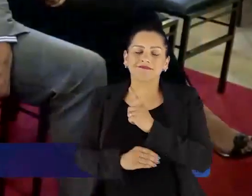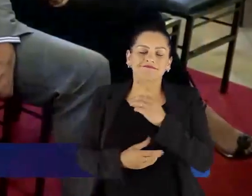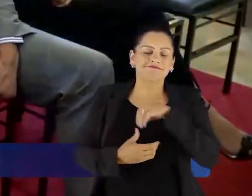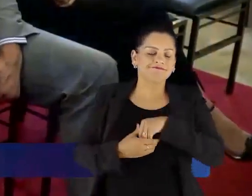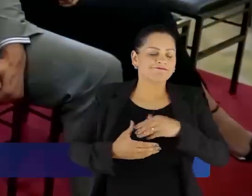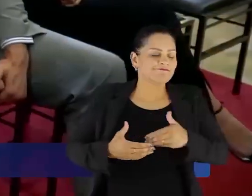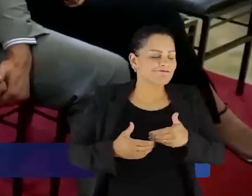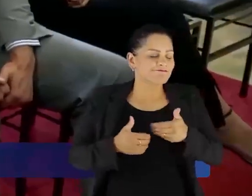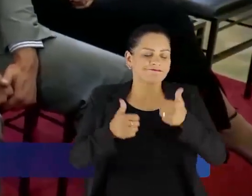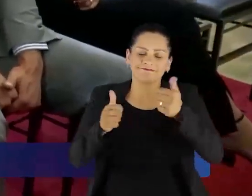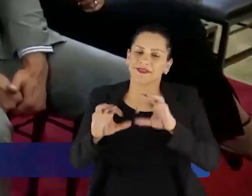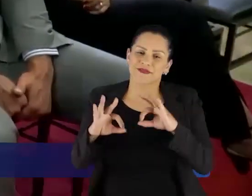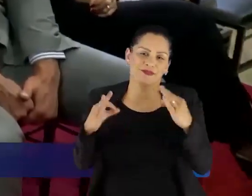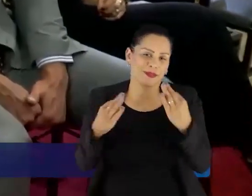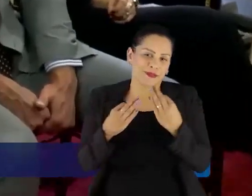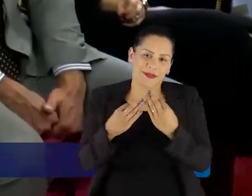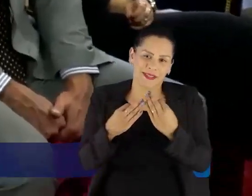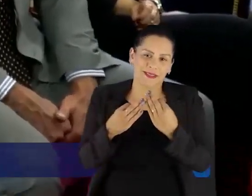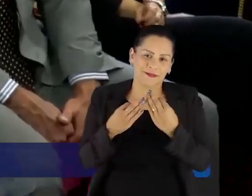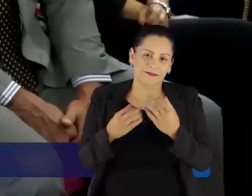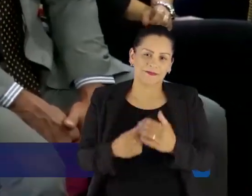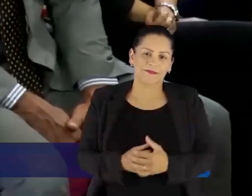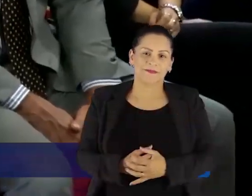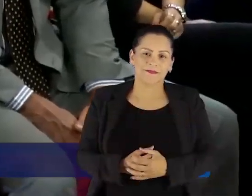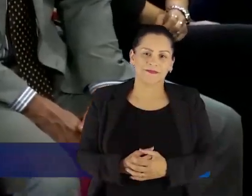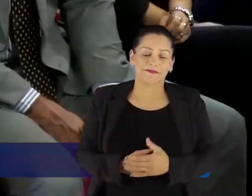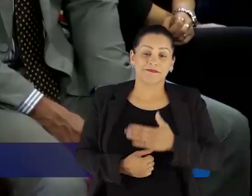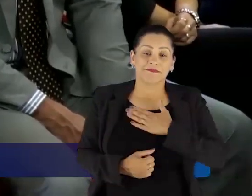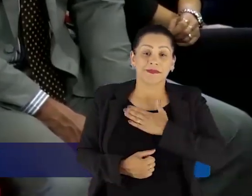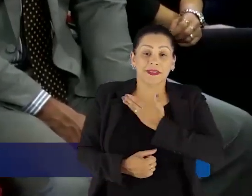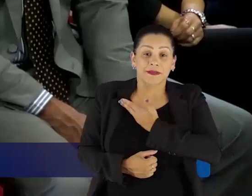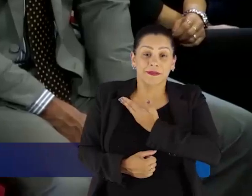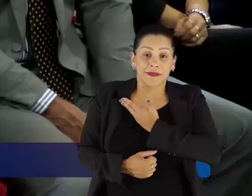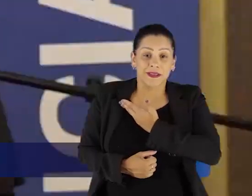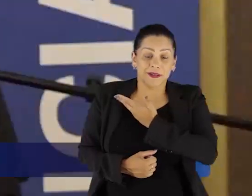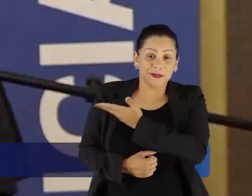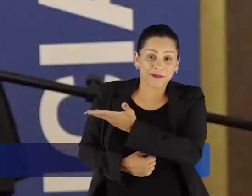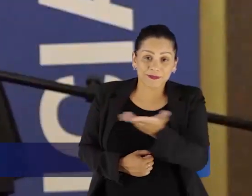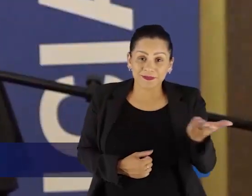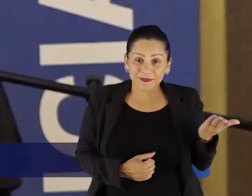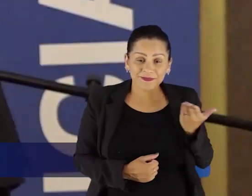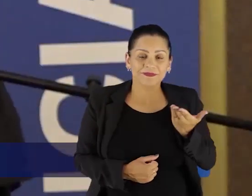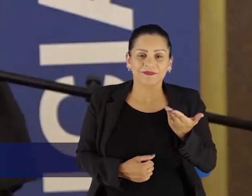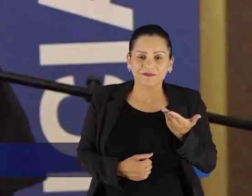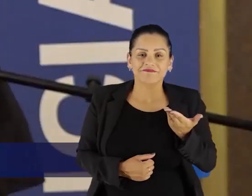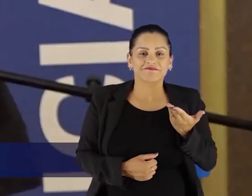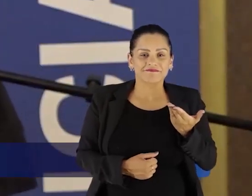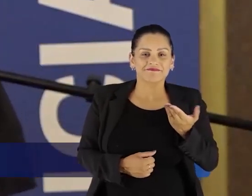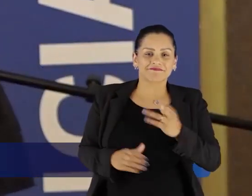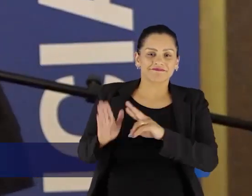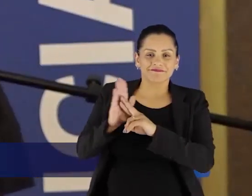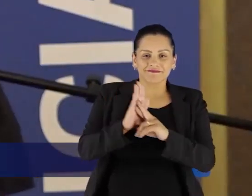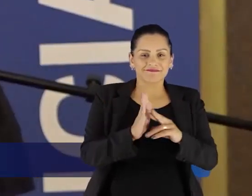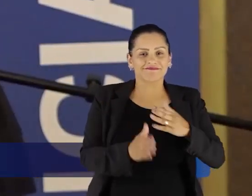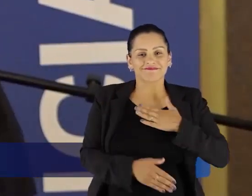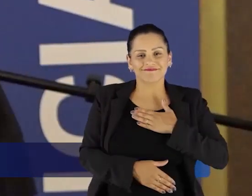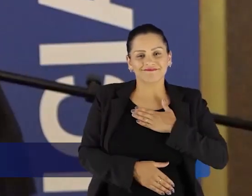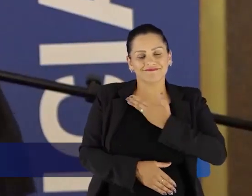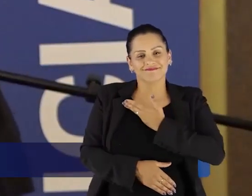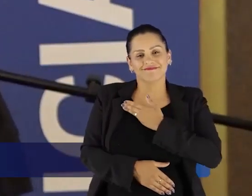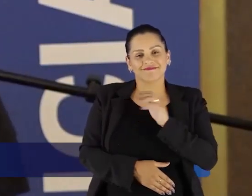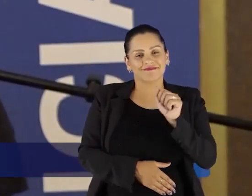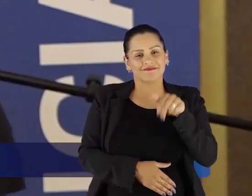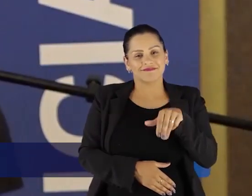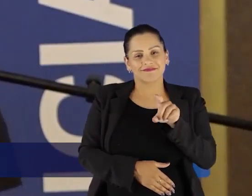da família Olá meus amigos aqui nome meu cálice